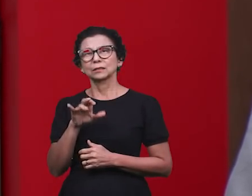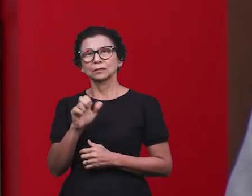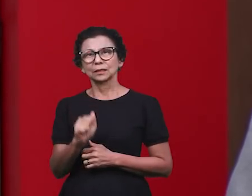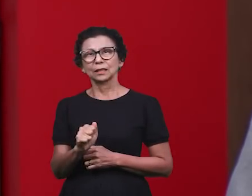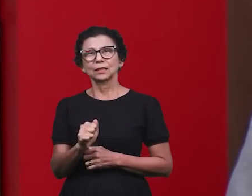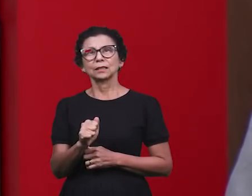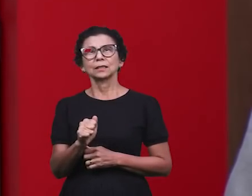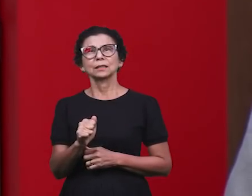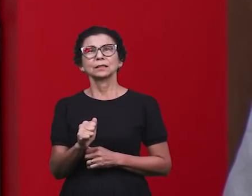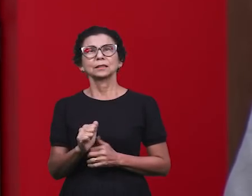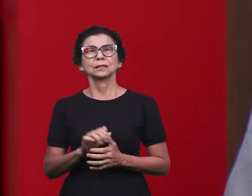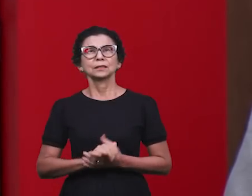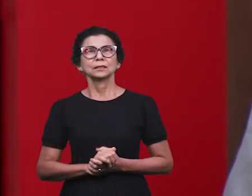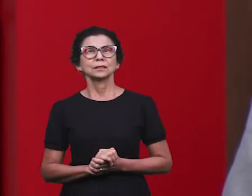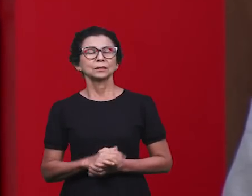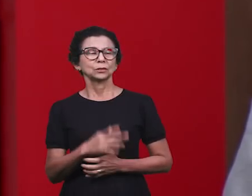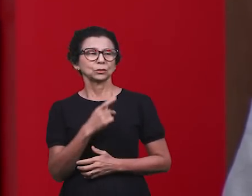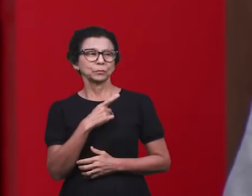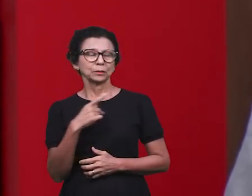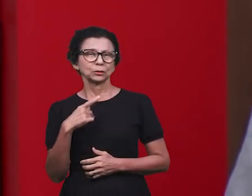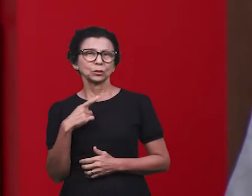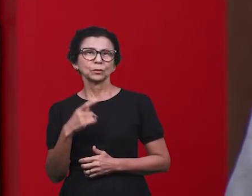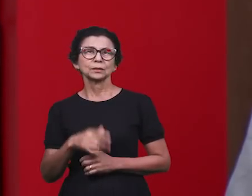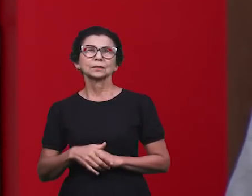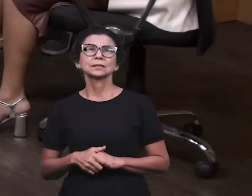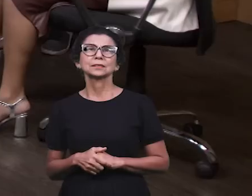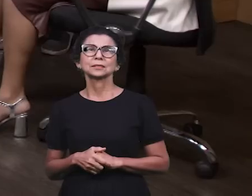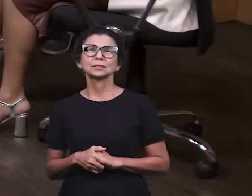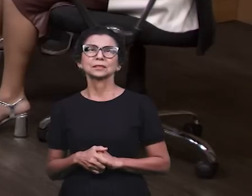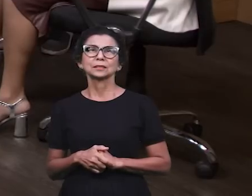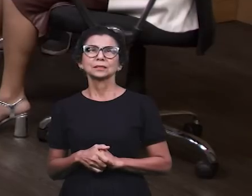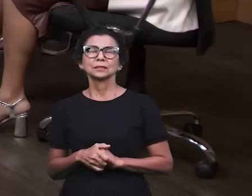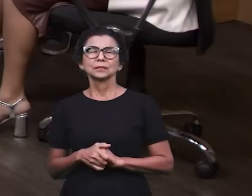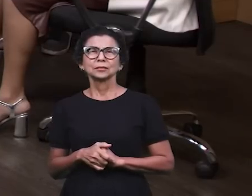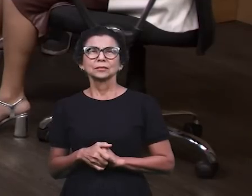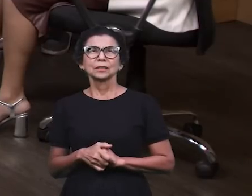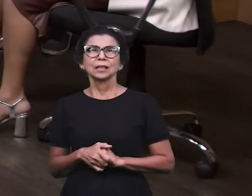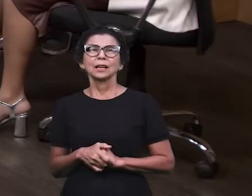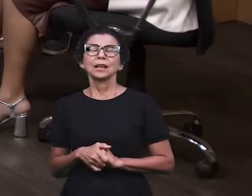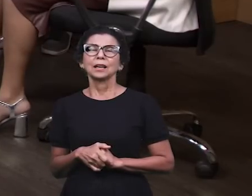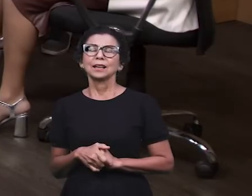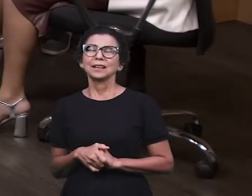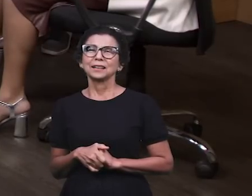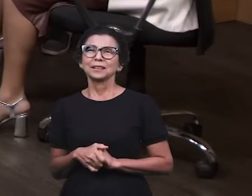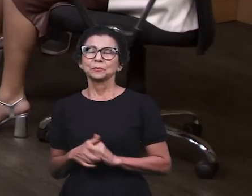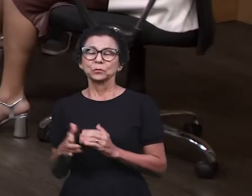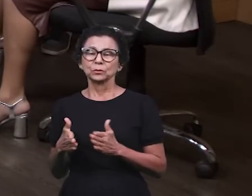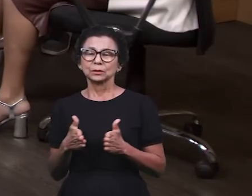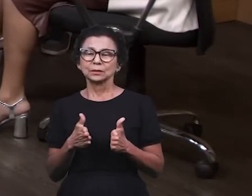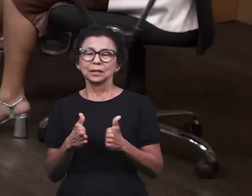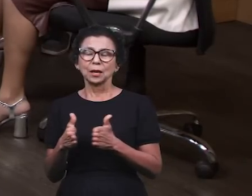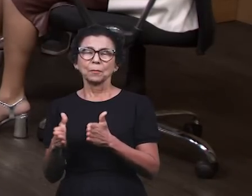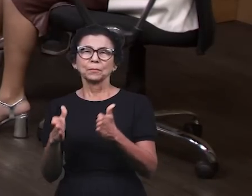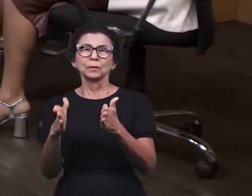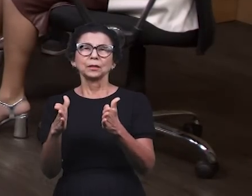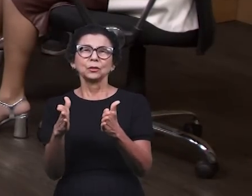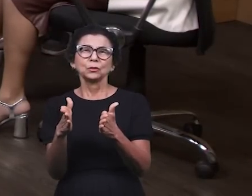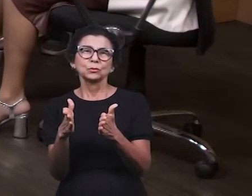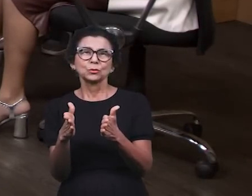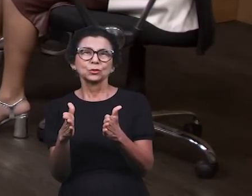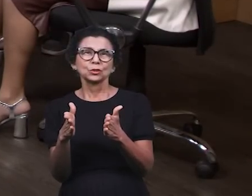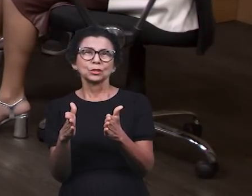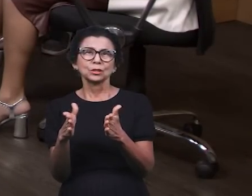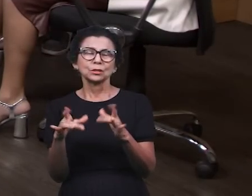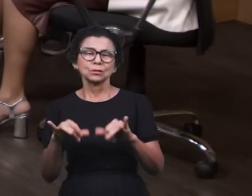Eu gosto bastante em Caminhos de Dor. Em Caminhos de Dor eu andava, né? Muito bom. É um louvor de